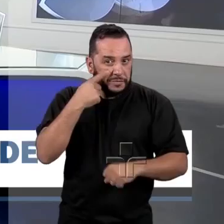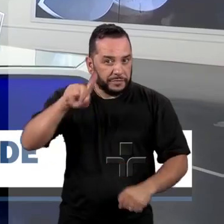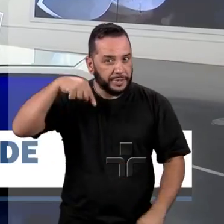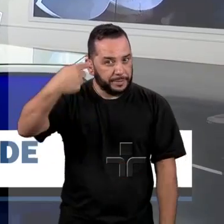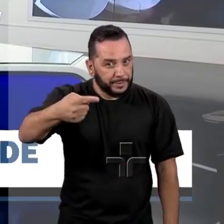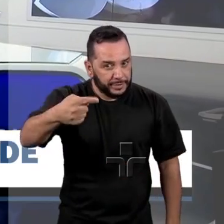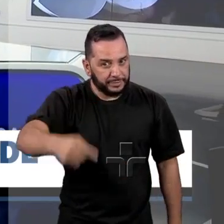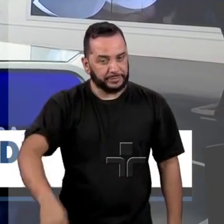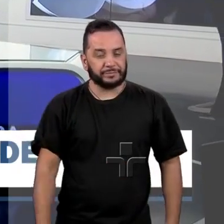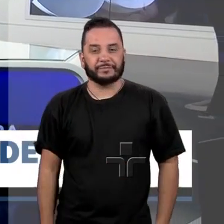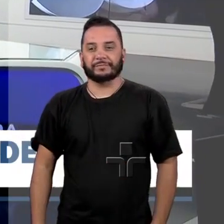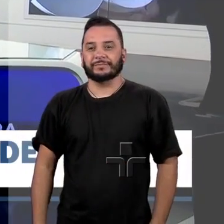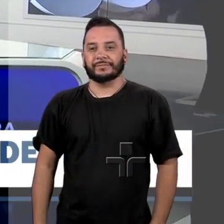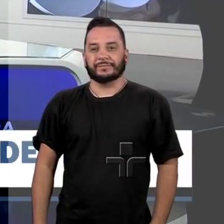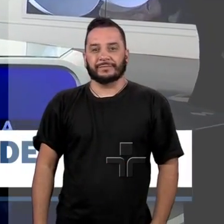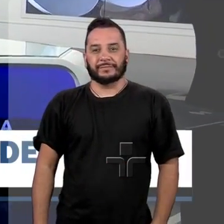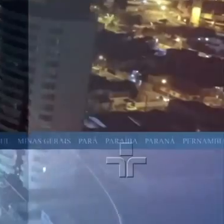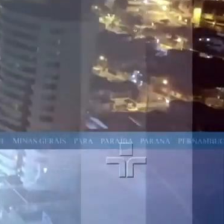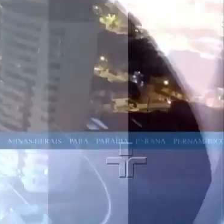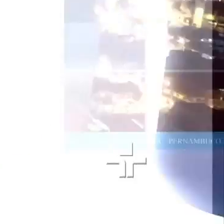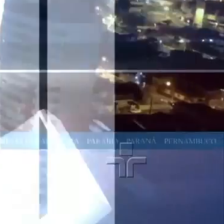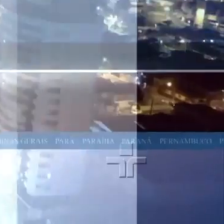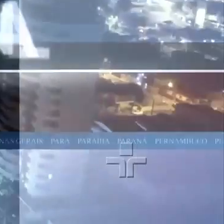voltamos já.